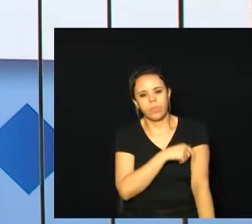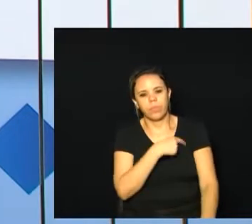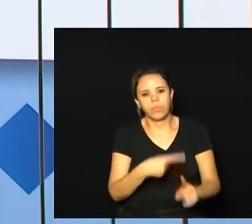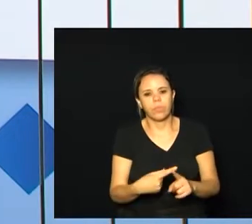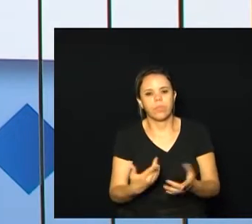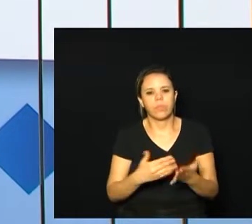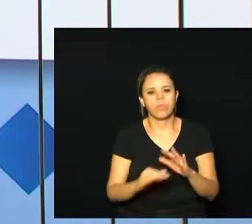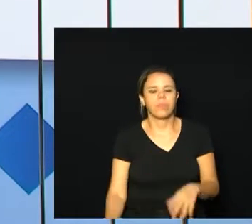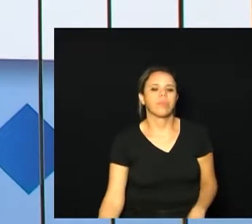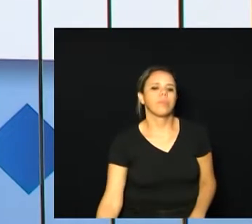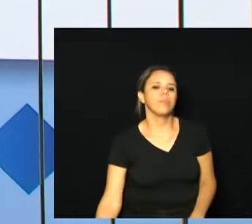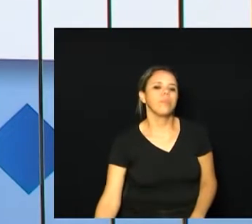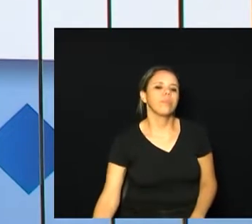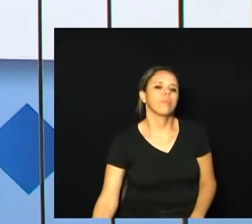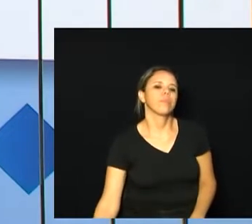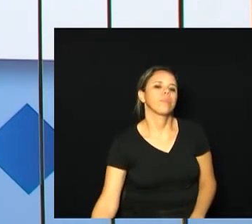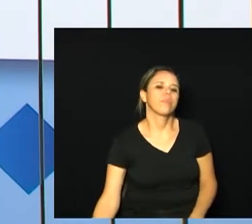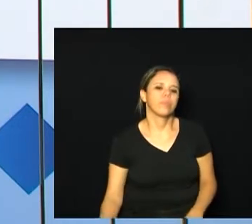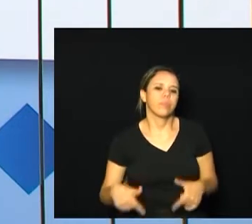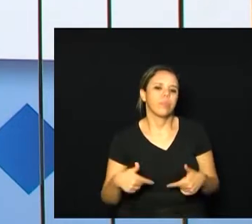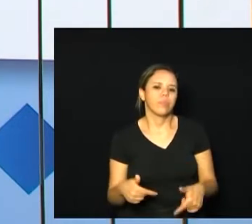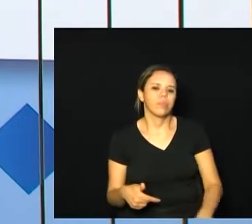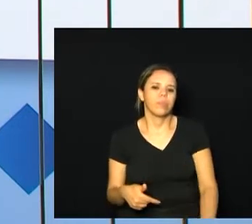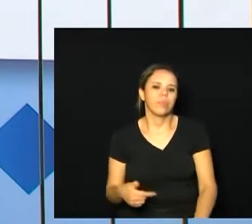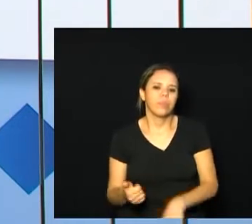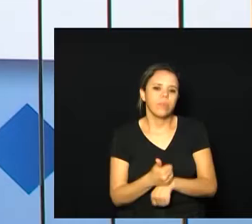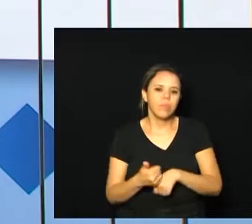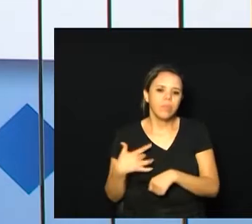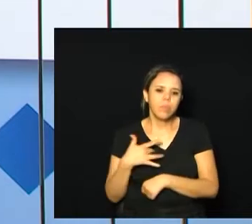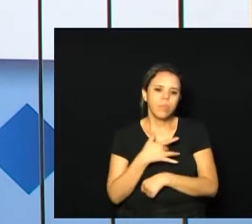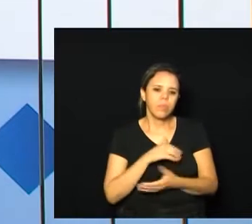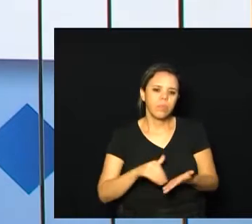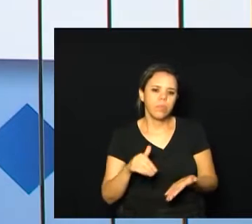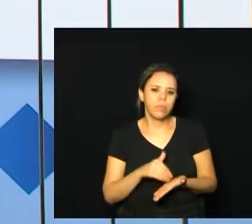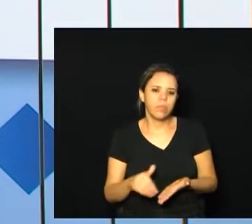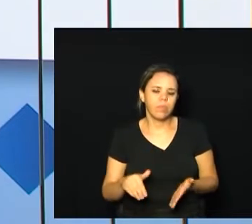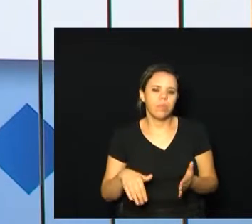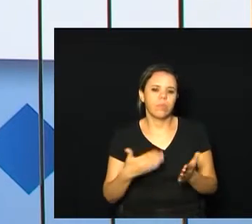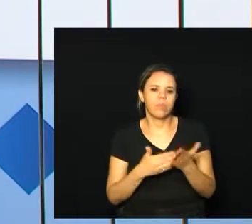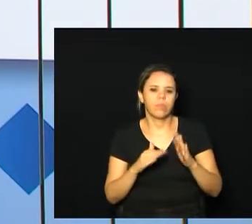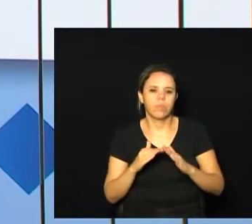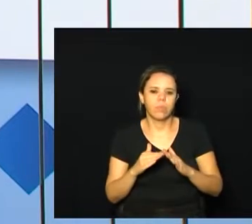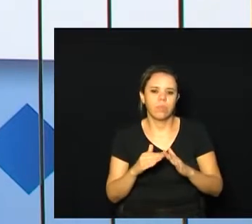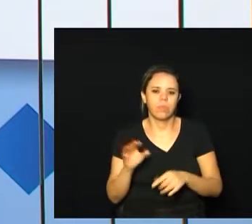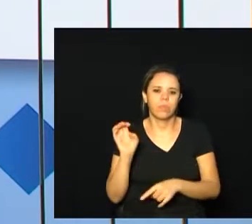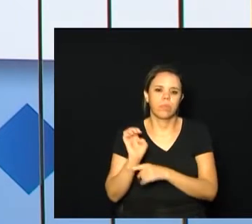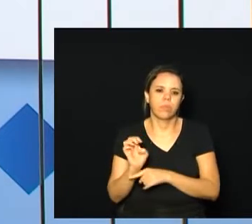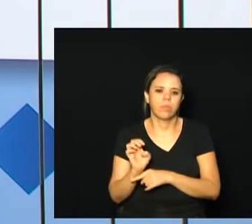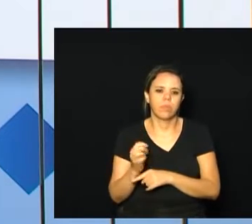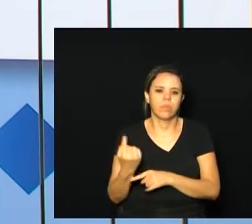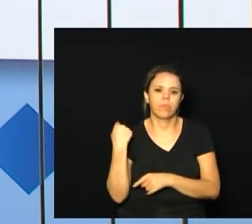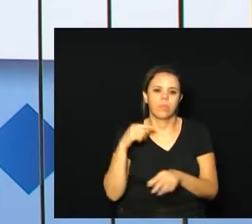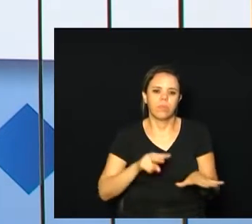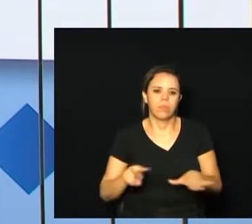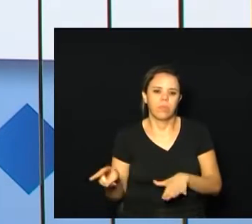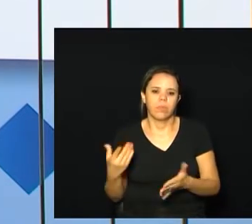Escola, que é aquela ação em que agentes da Secretaria de Saúde vão até as escolas estaduais que estão na última